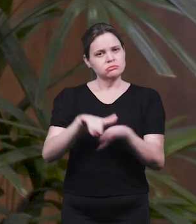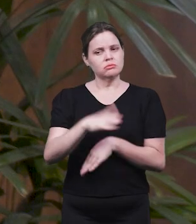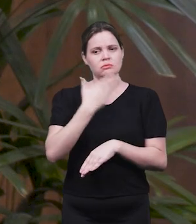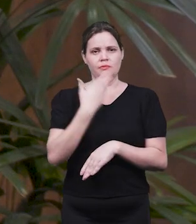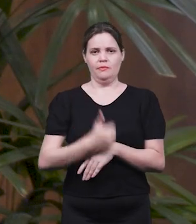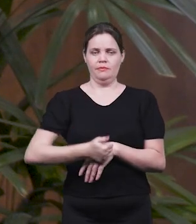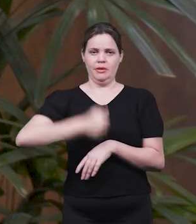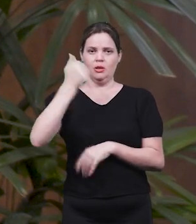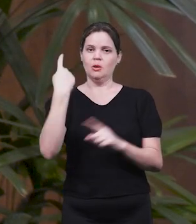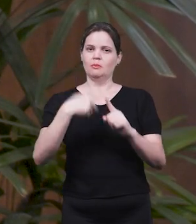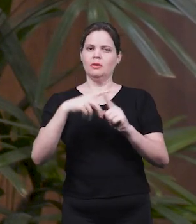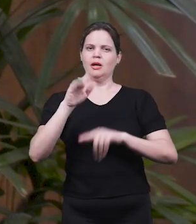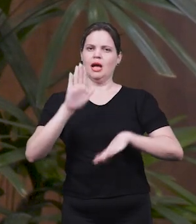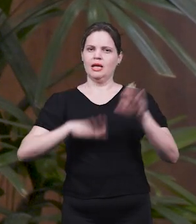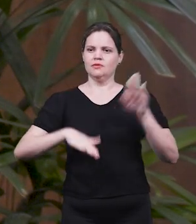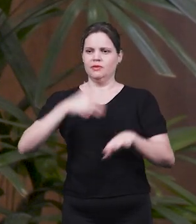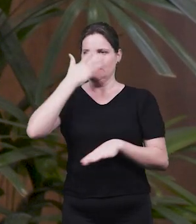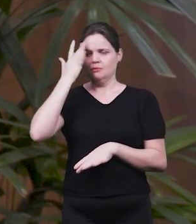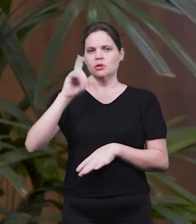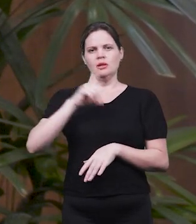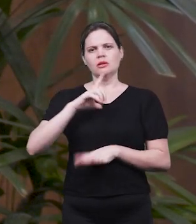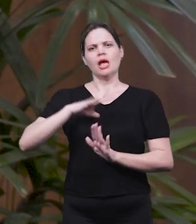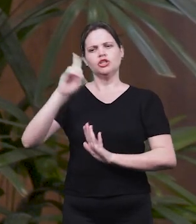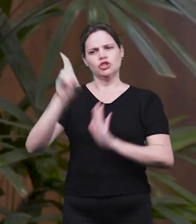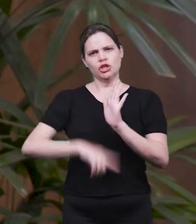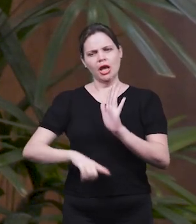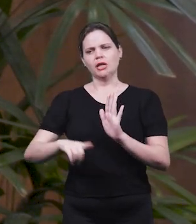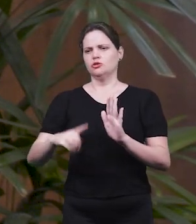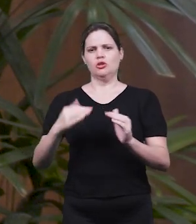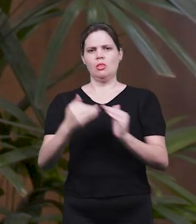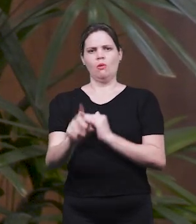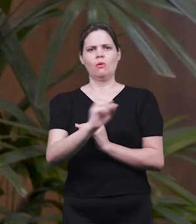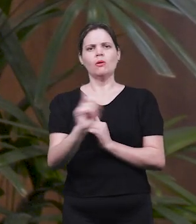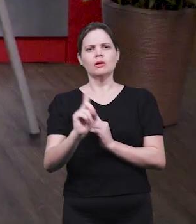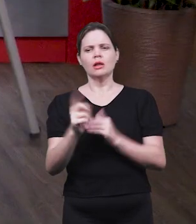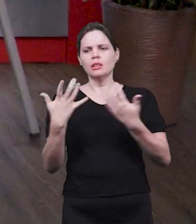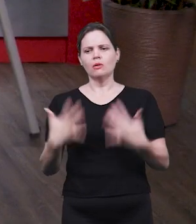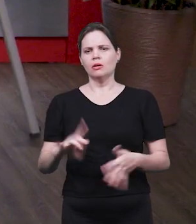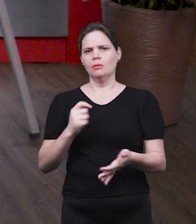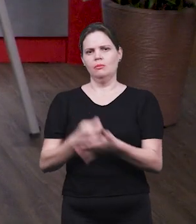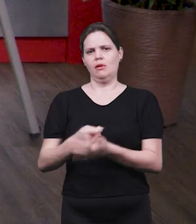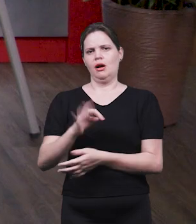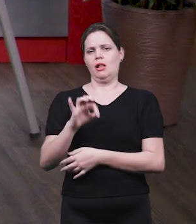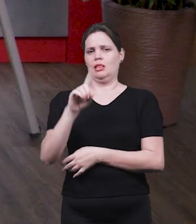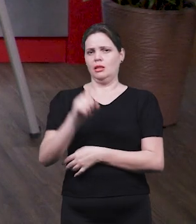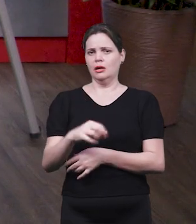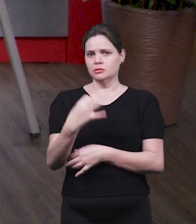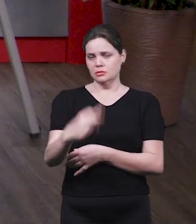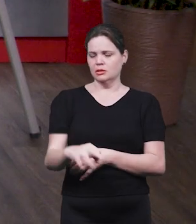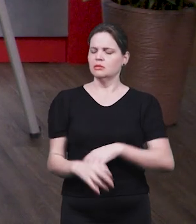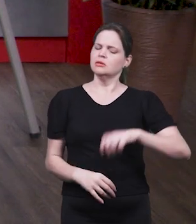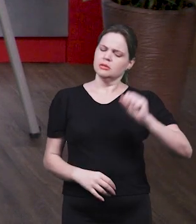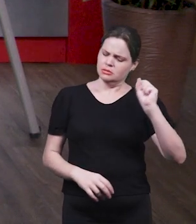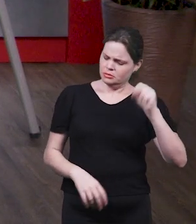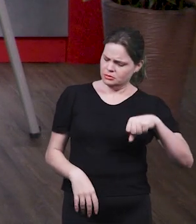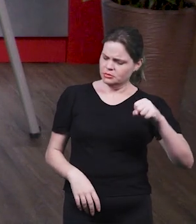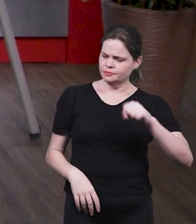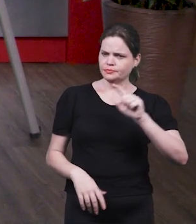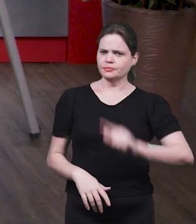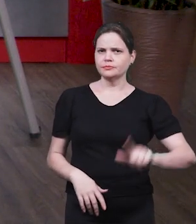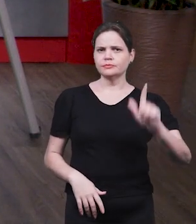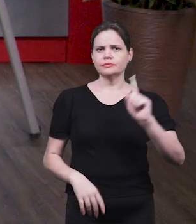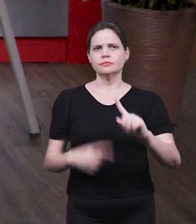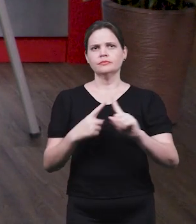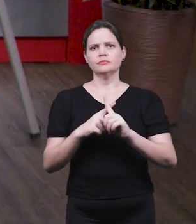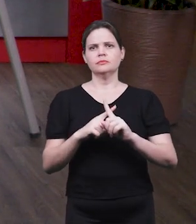Porque muitas vezes ela tem o direito de impugnar, de contestar aquela cobrança. Sim, né? Só mediante